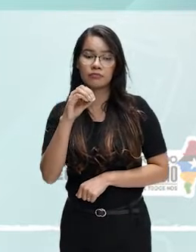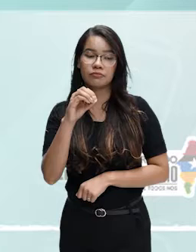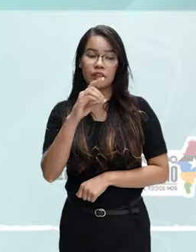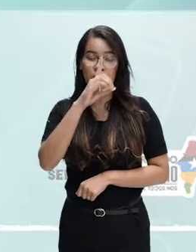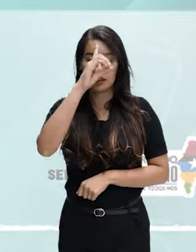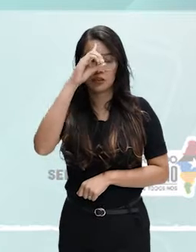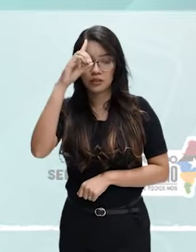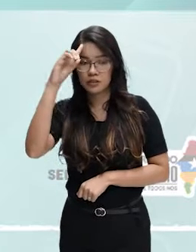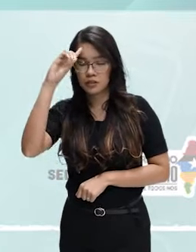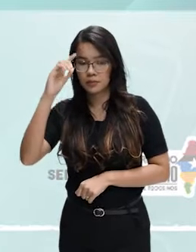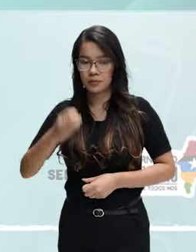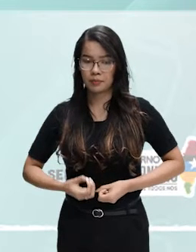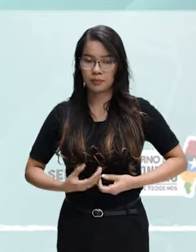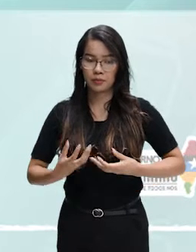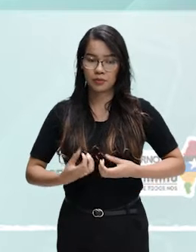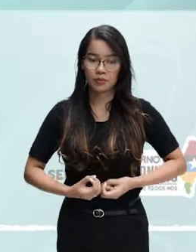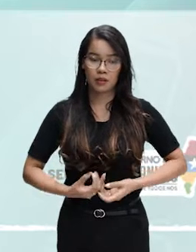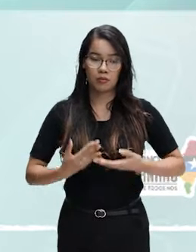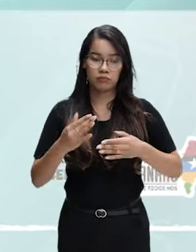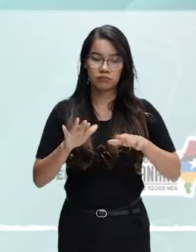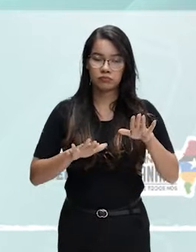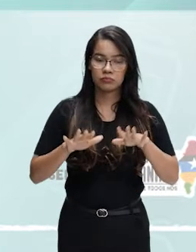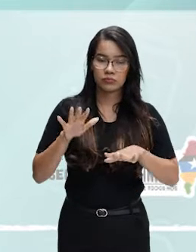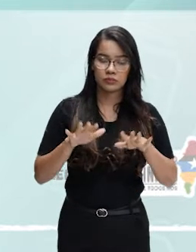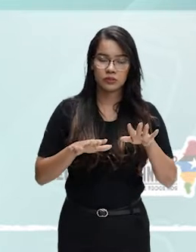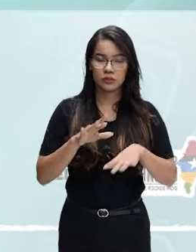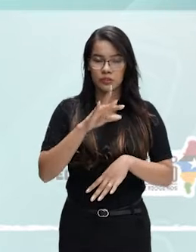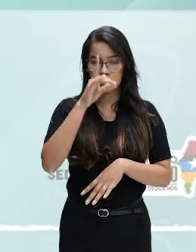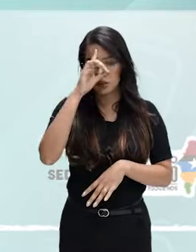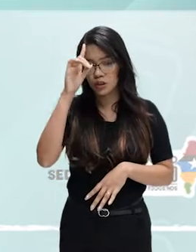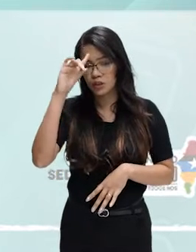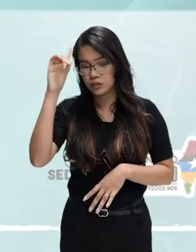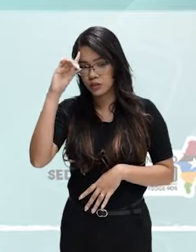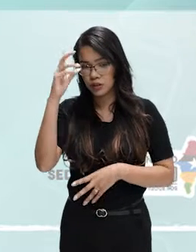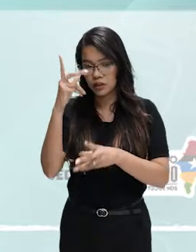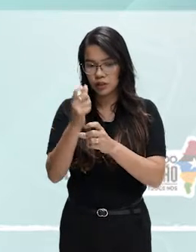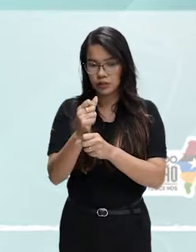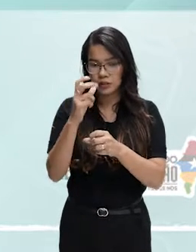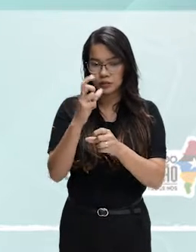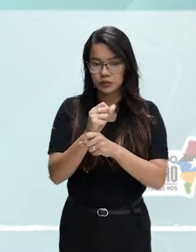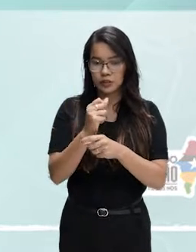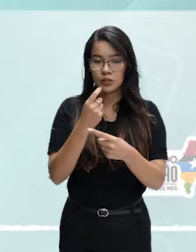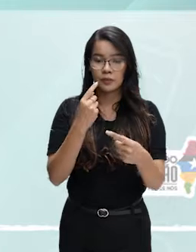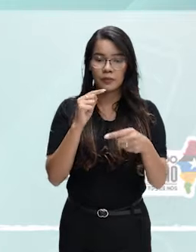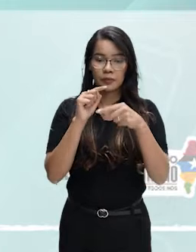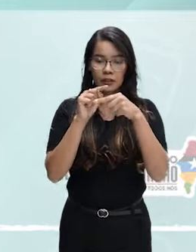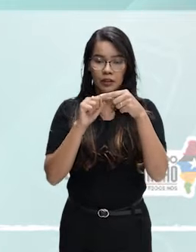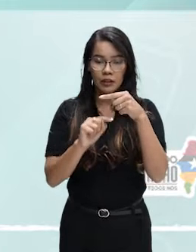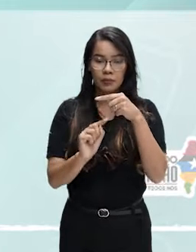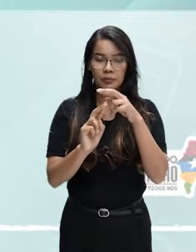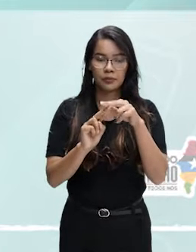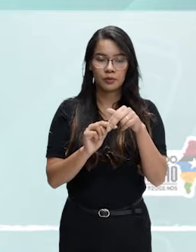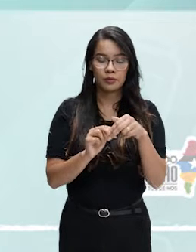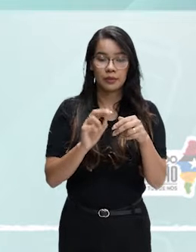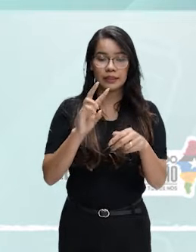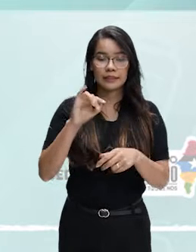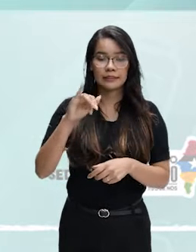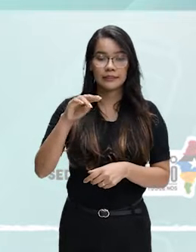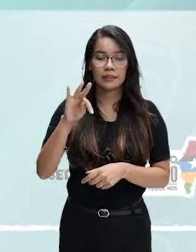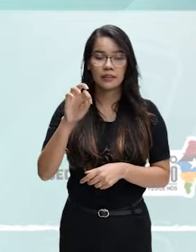leite, dividido pelo intervalo entre os partos, em meses. Para esse produtor, a vaca é